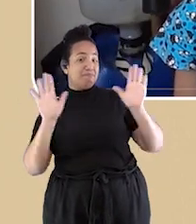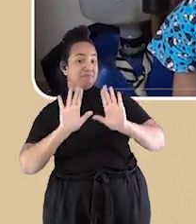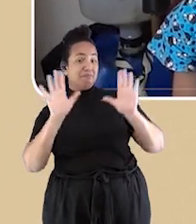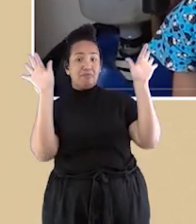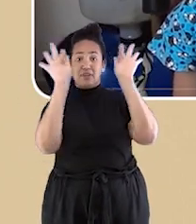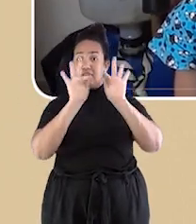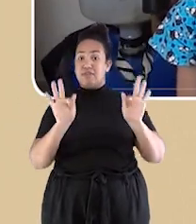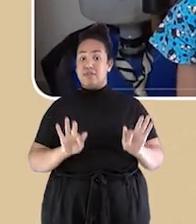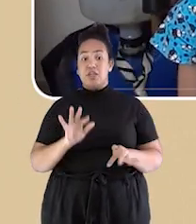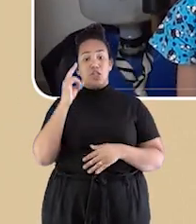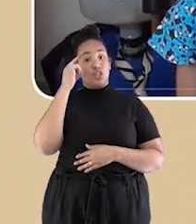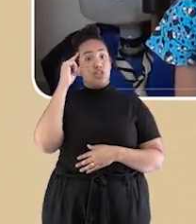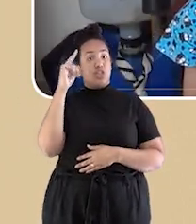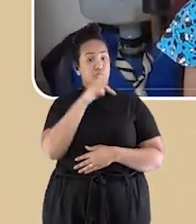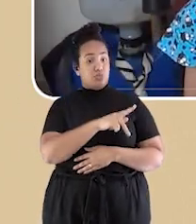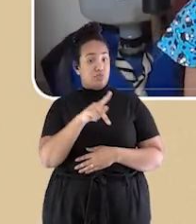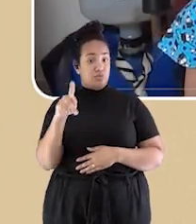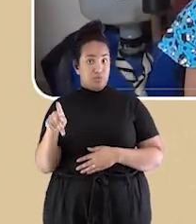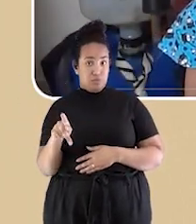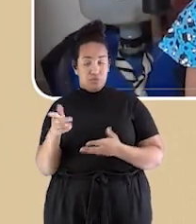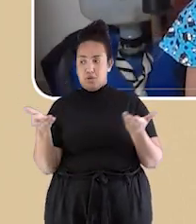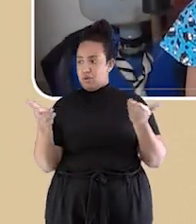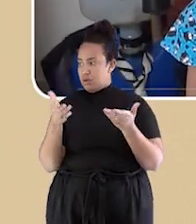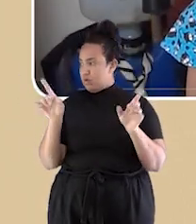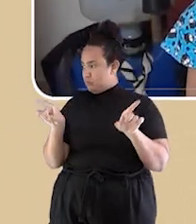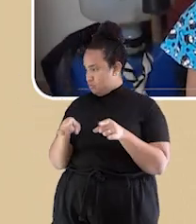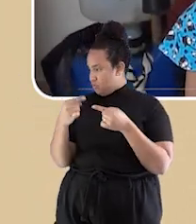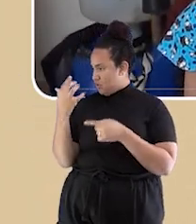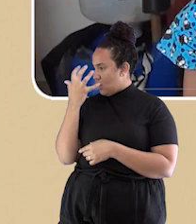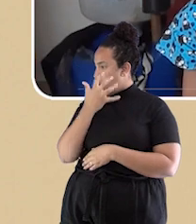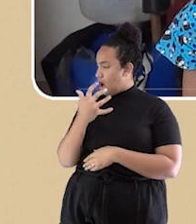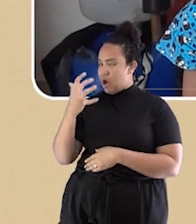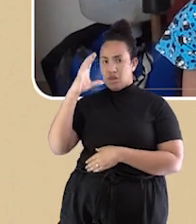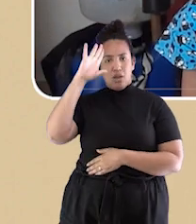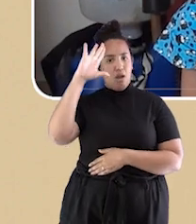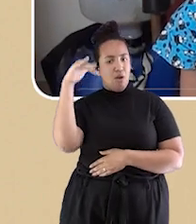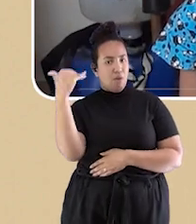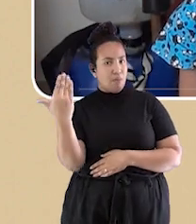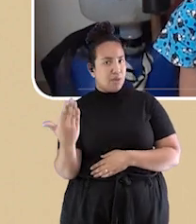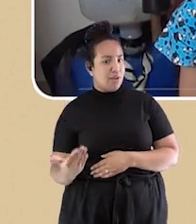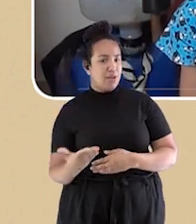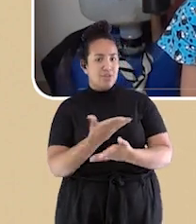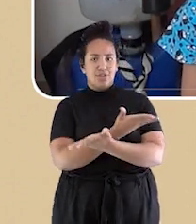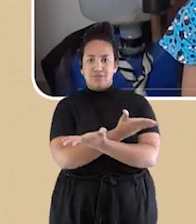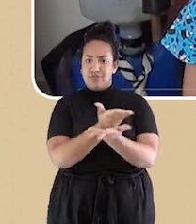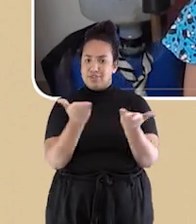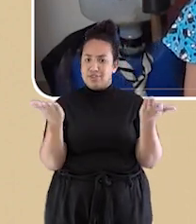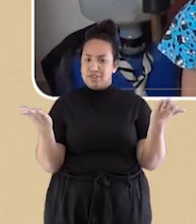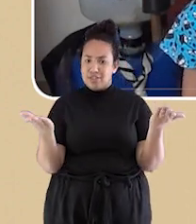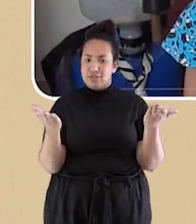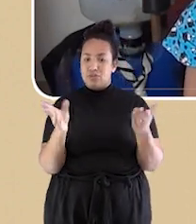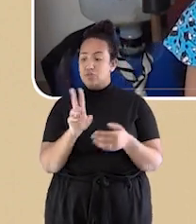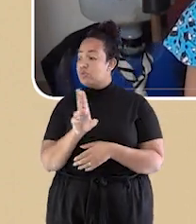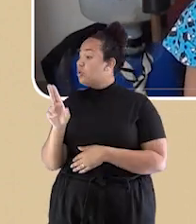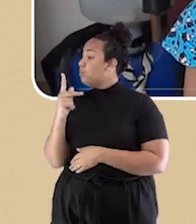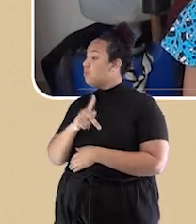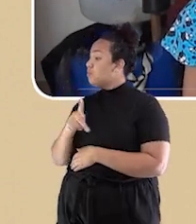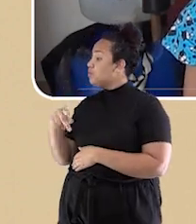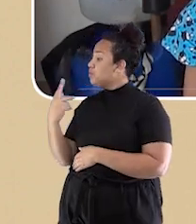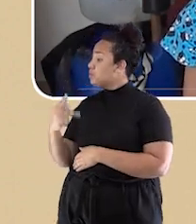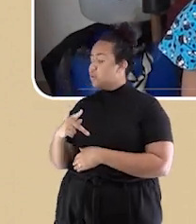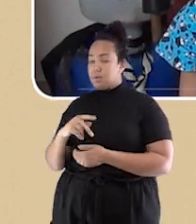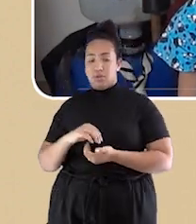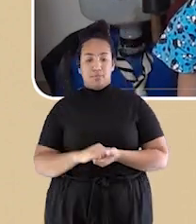Oi. Feliz Dia dos Professores! Vamos cantar a nossa música Sonho de Professor em homenagem a todo mundo que tá aí. Qual o nome da sua